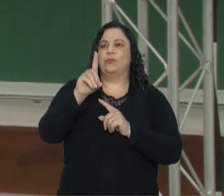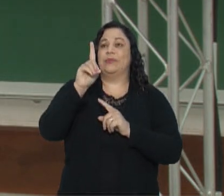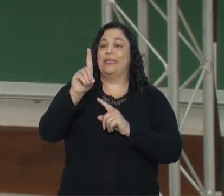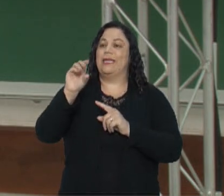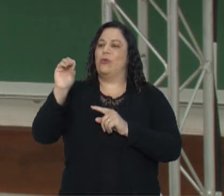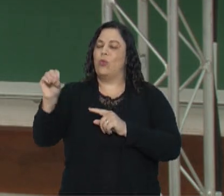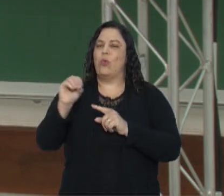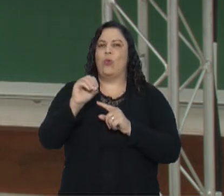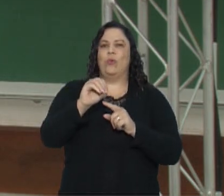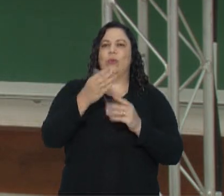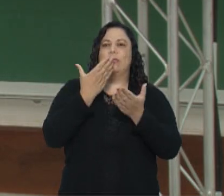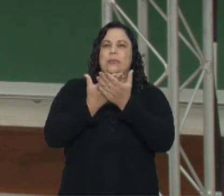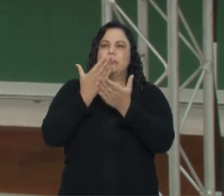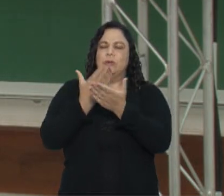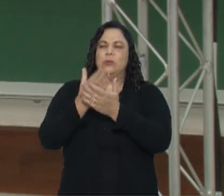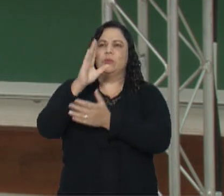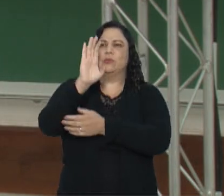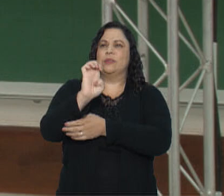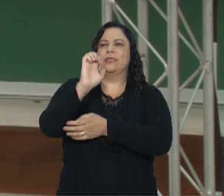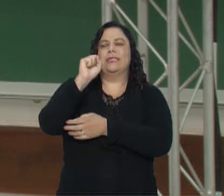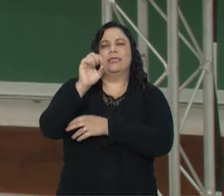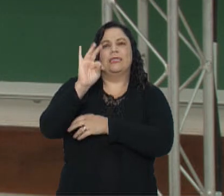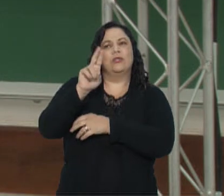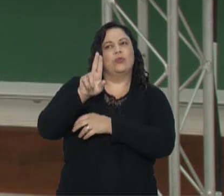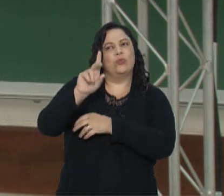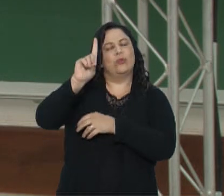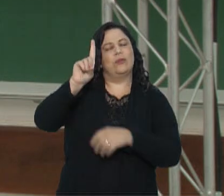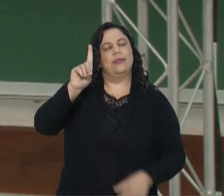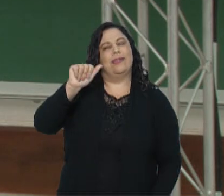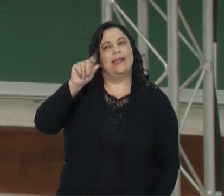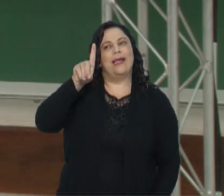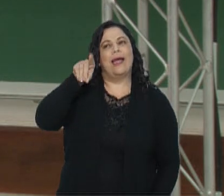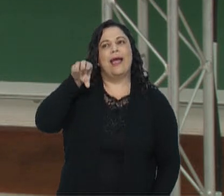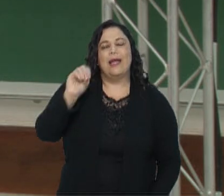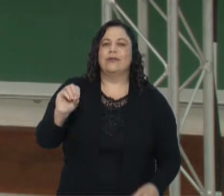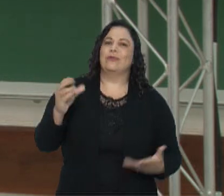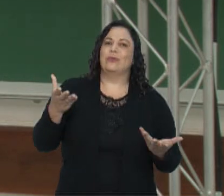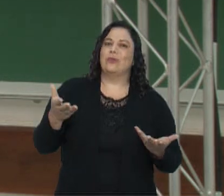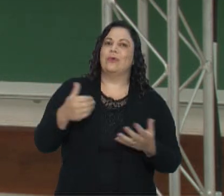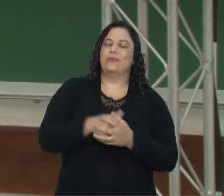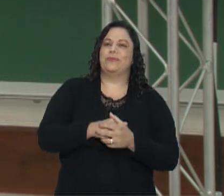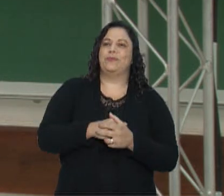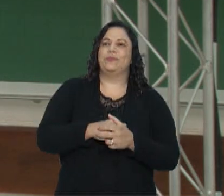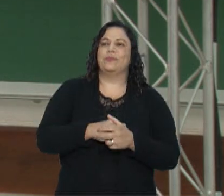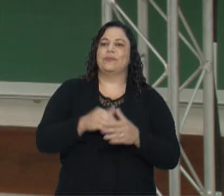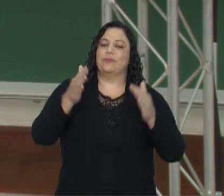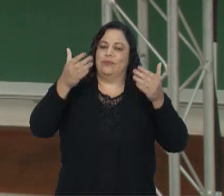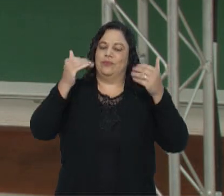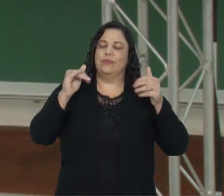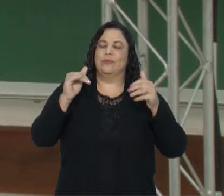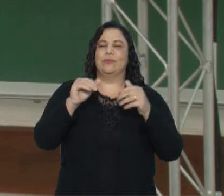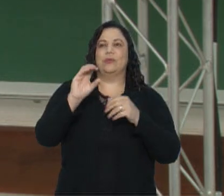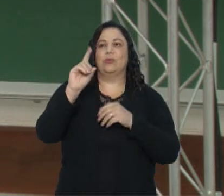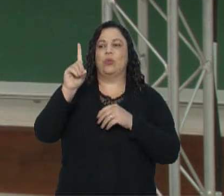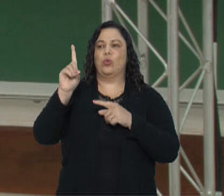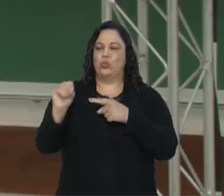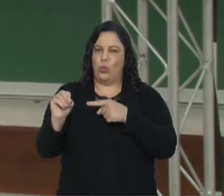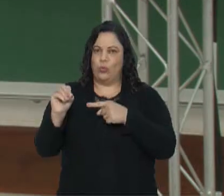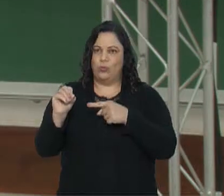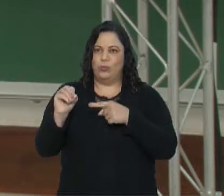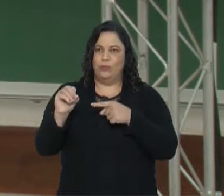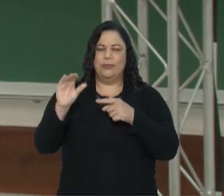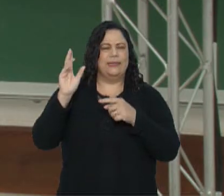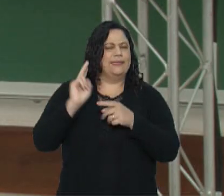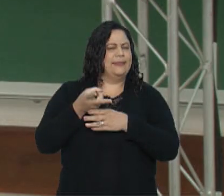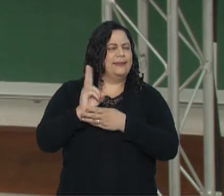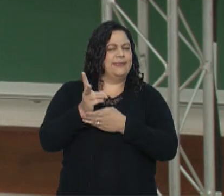estudado, ok? Então, sempre com essa terminação. O outro ar, er, ir, or, esse em do. Facinho lá,